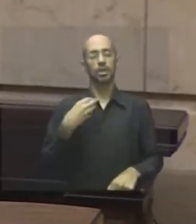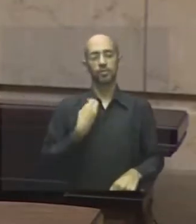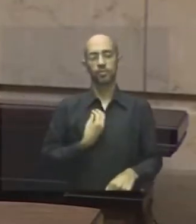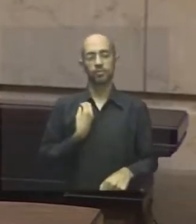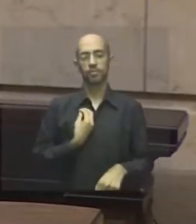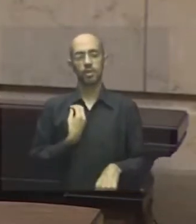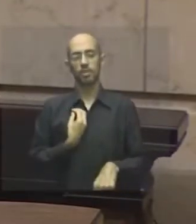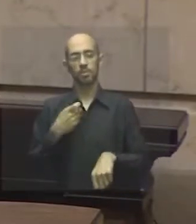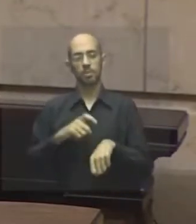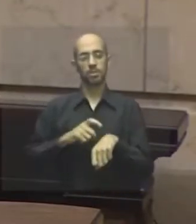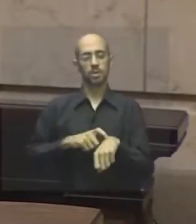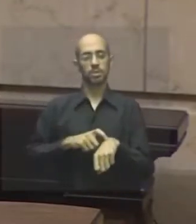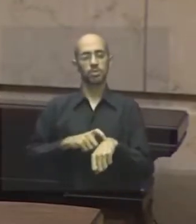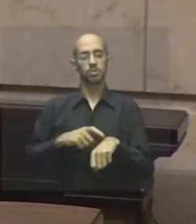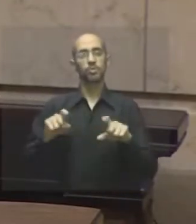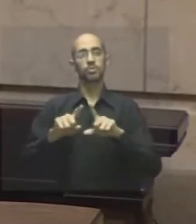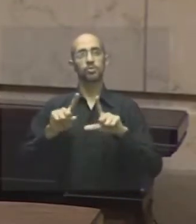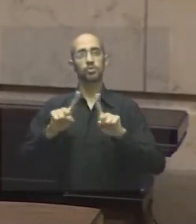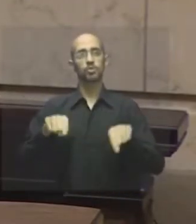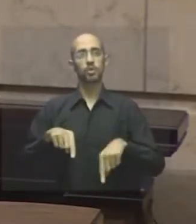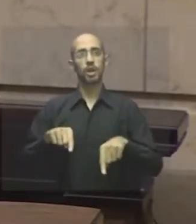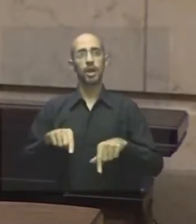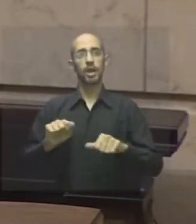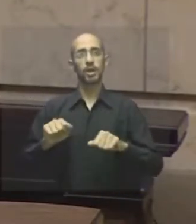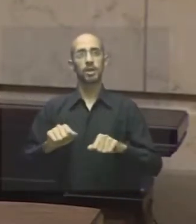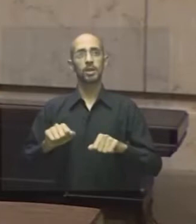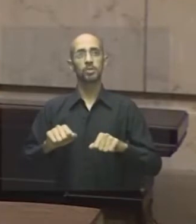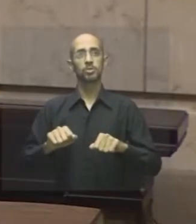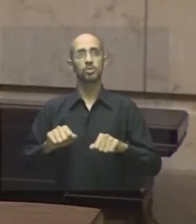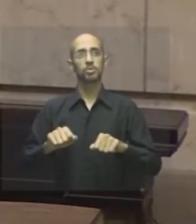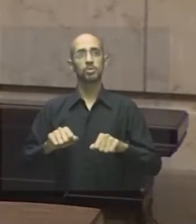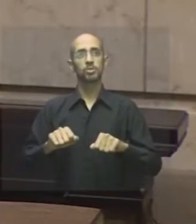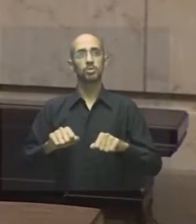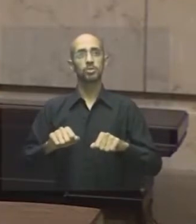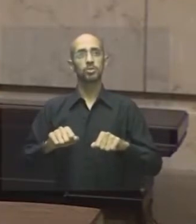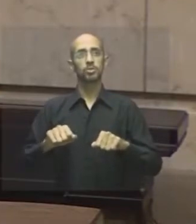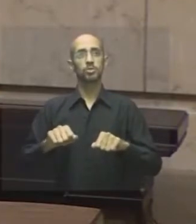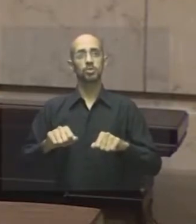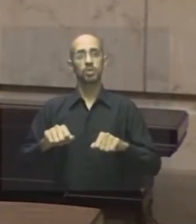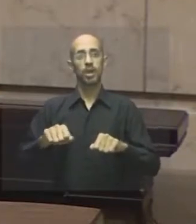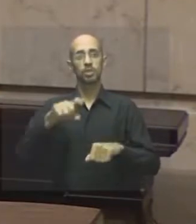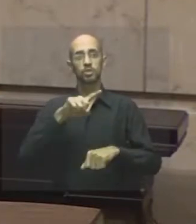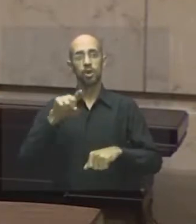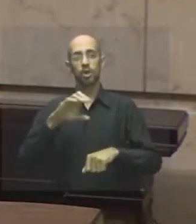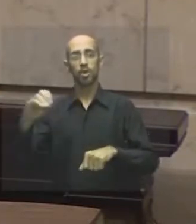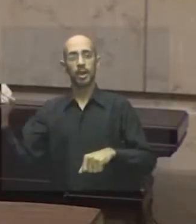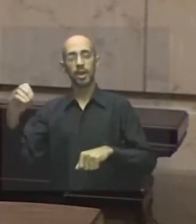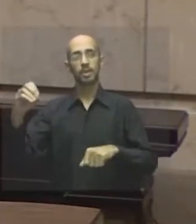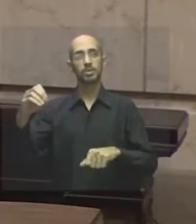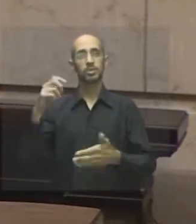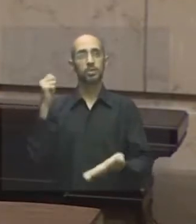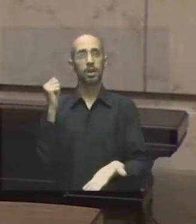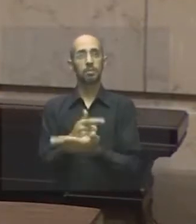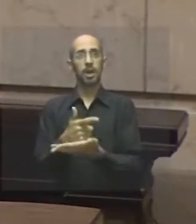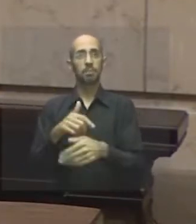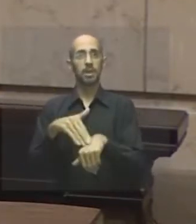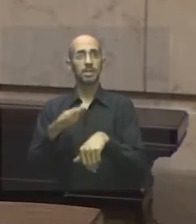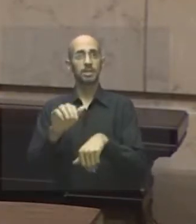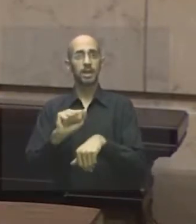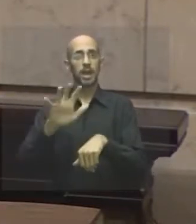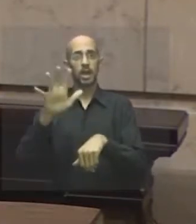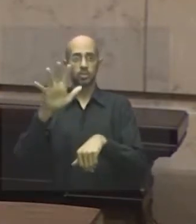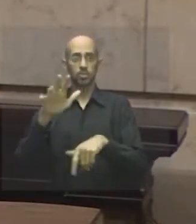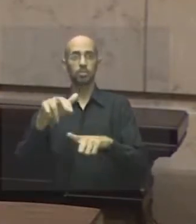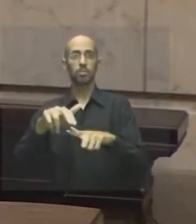Oeste tinham que pagar mais caro para ônibus frescão, porque eles tiravam os ônibus regulares da linha. A gente tem que evitar esse tipo